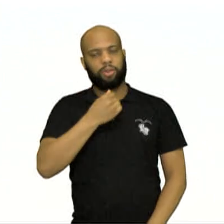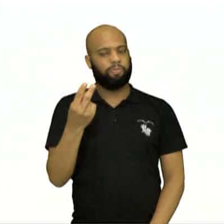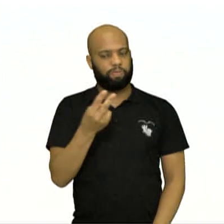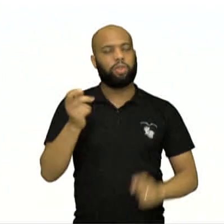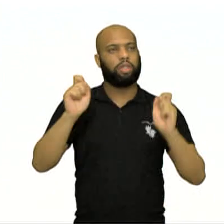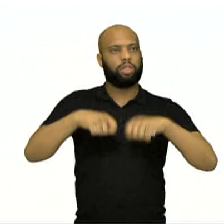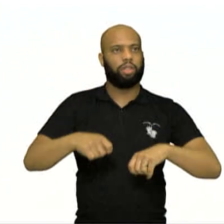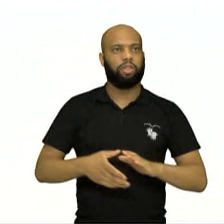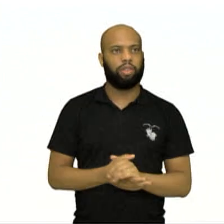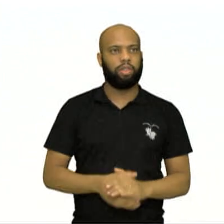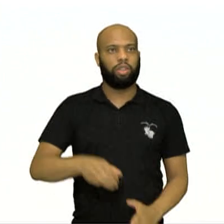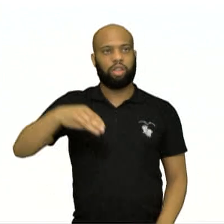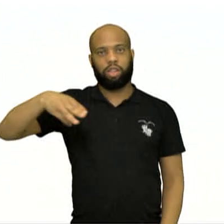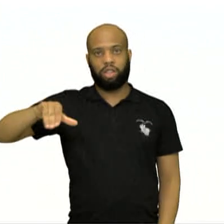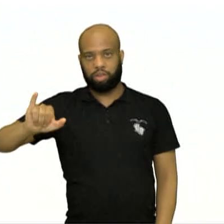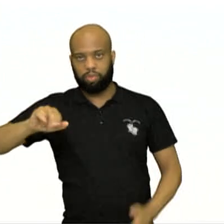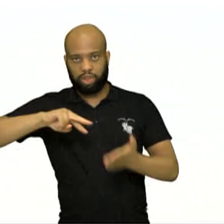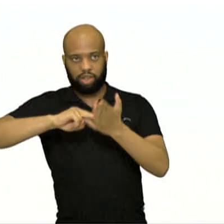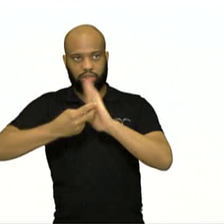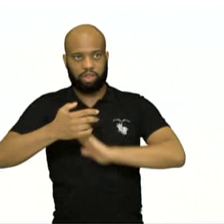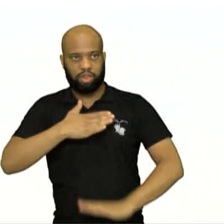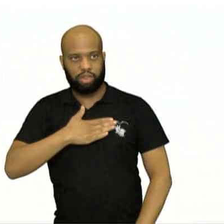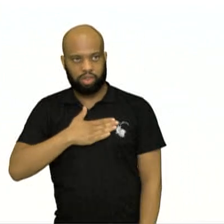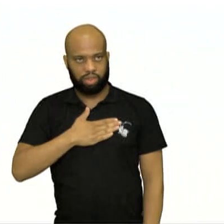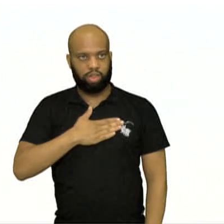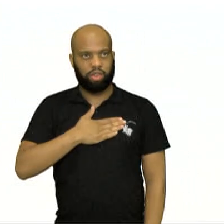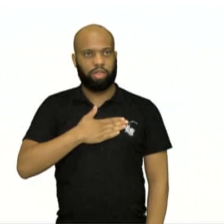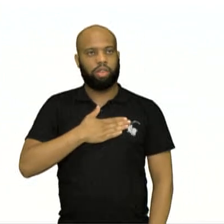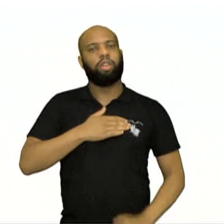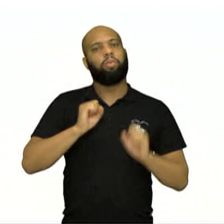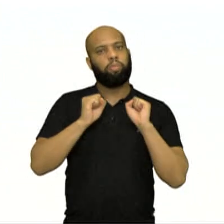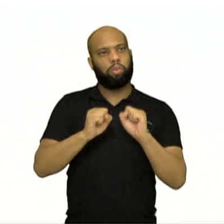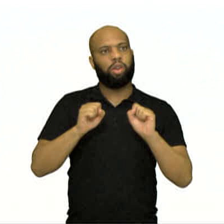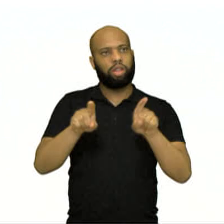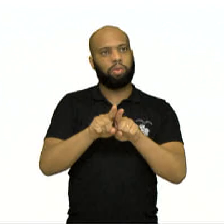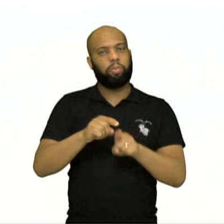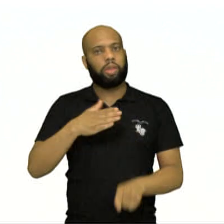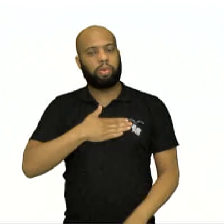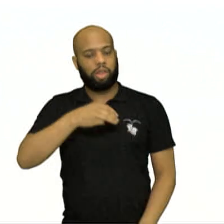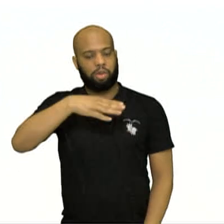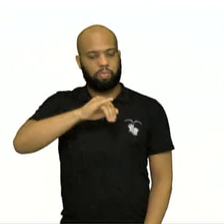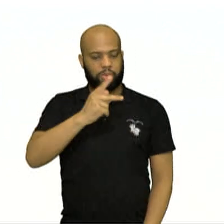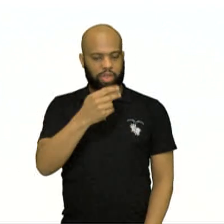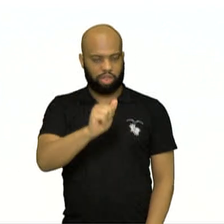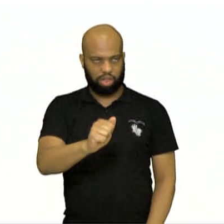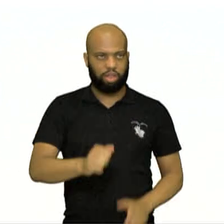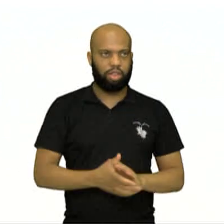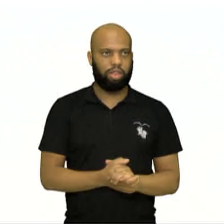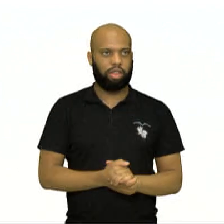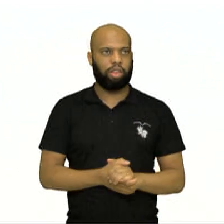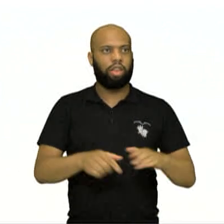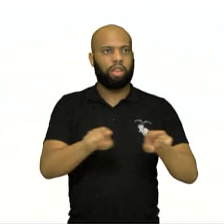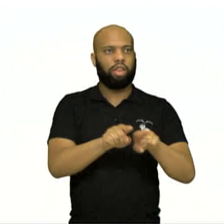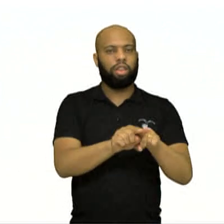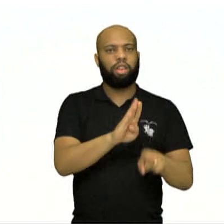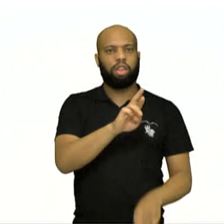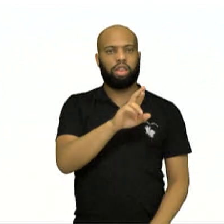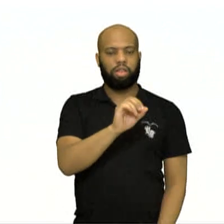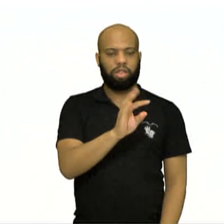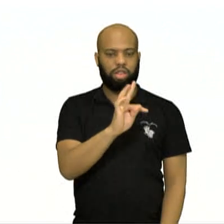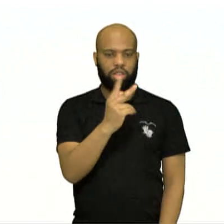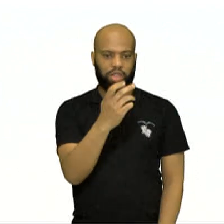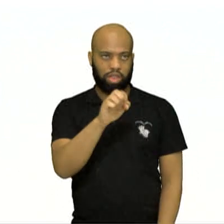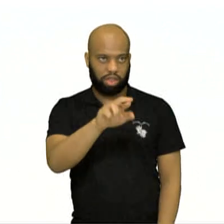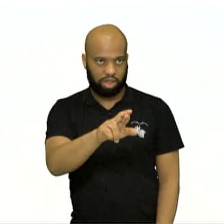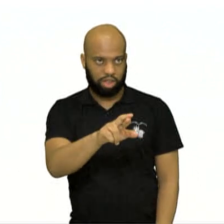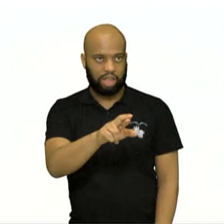masculino. My, que é meu, em outro contexto poderia ser minha. Brother, que é irmão, e é só irmão